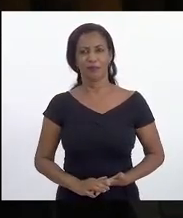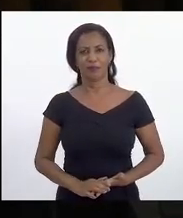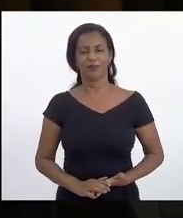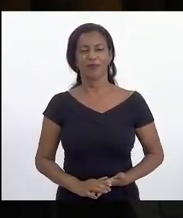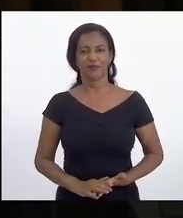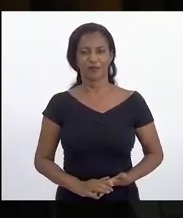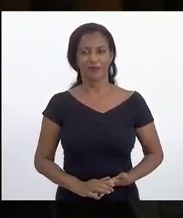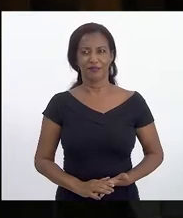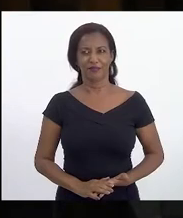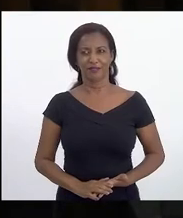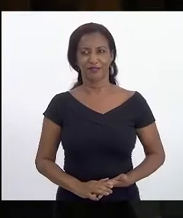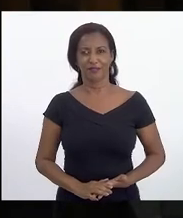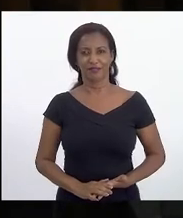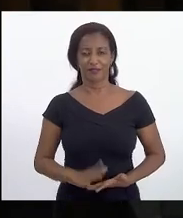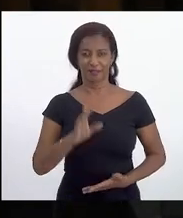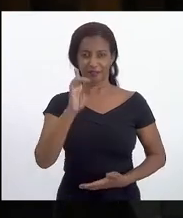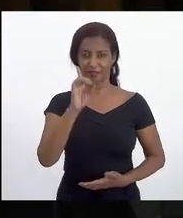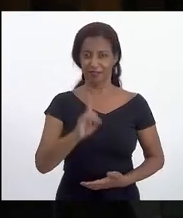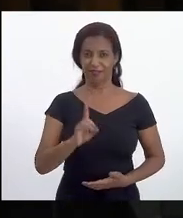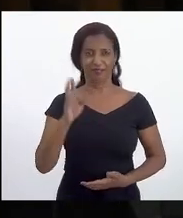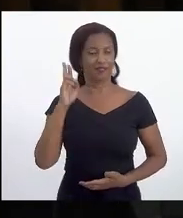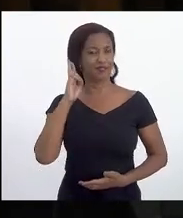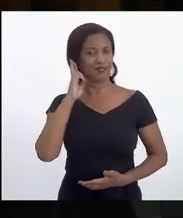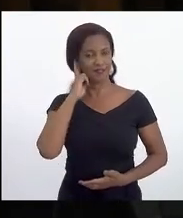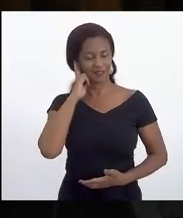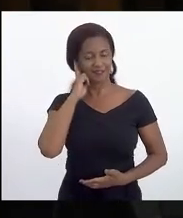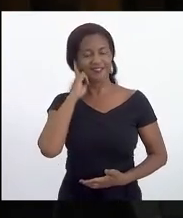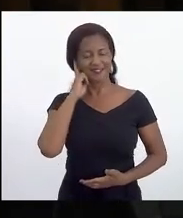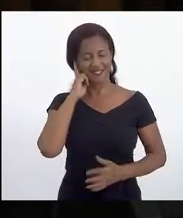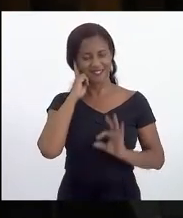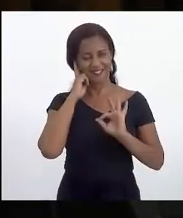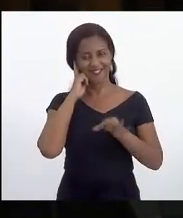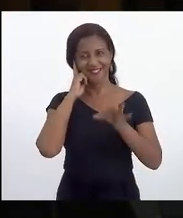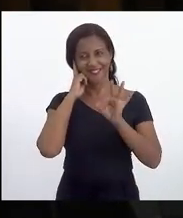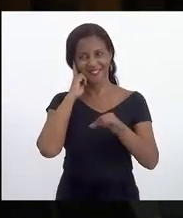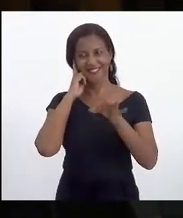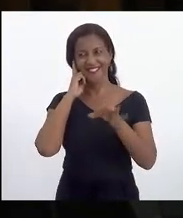desculpe deficiência auditiva